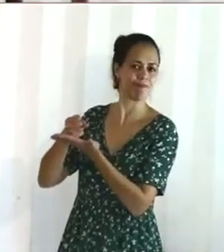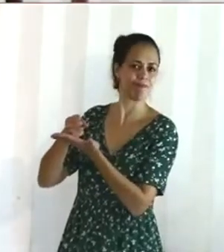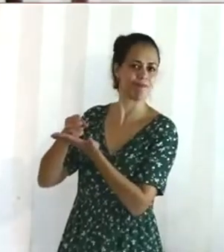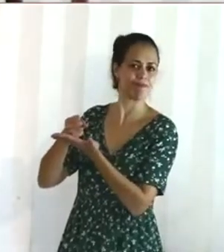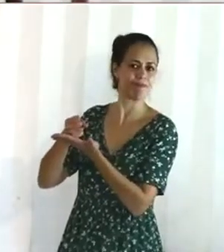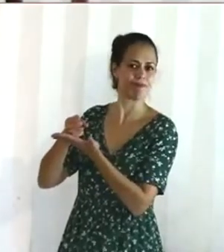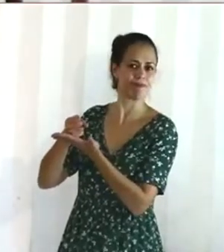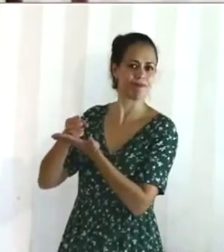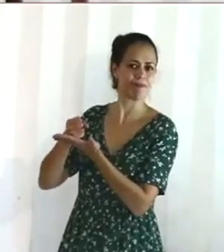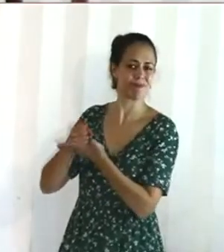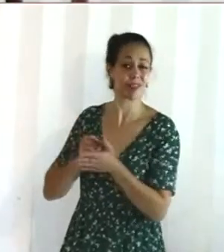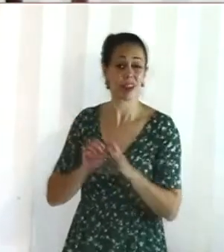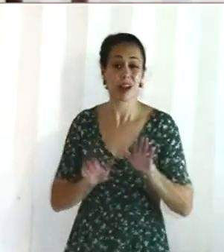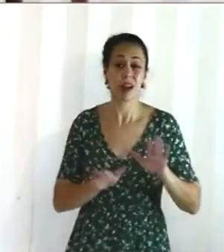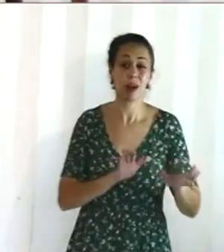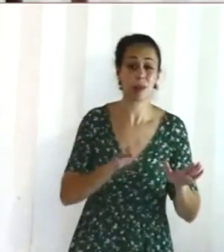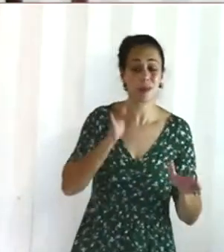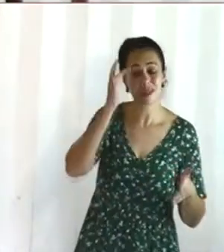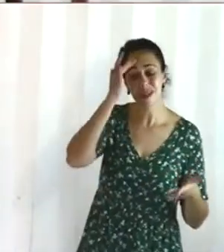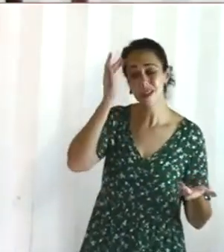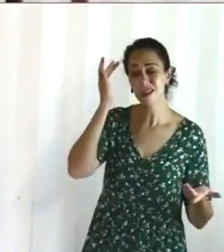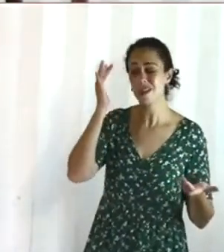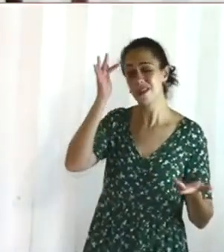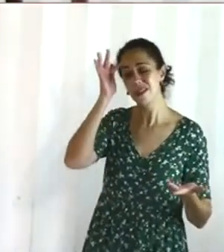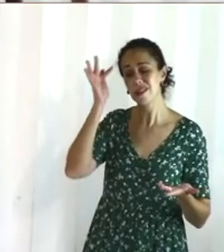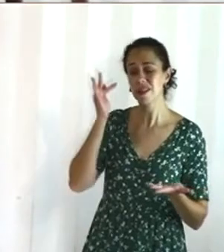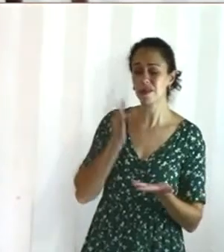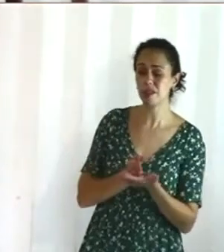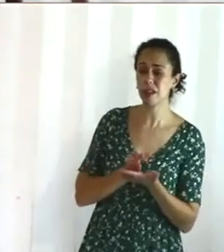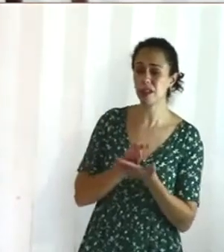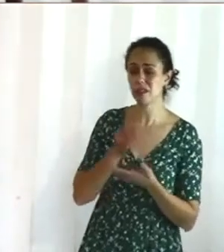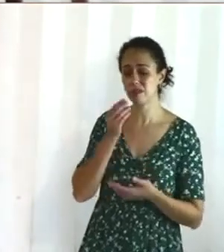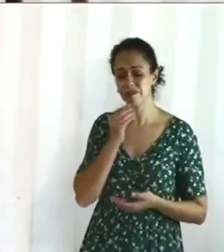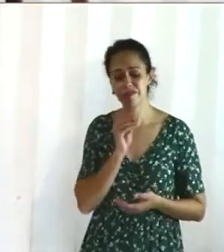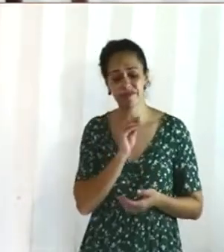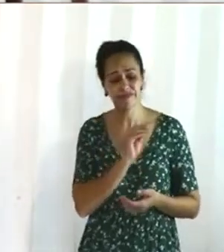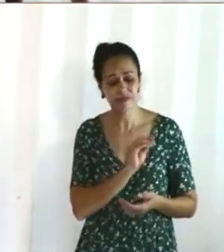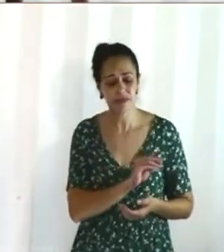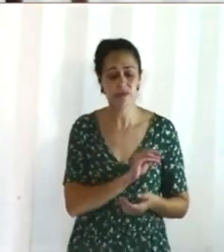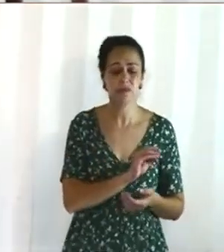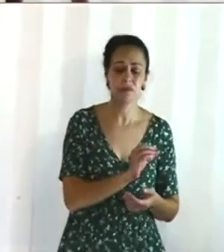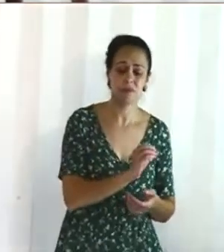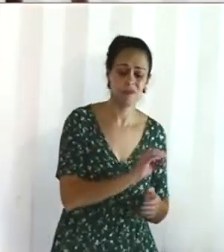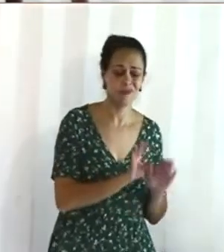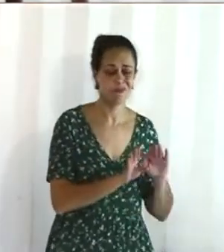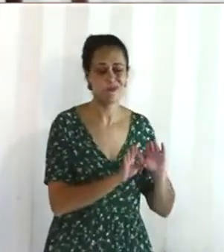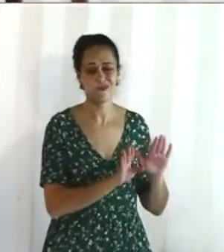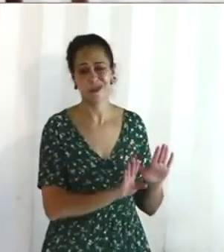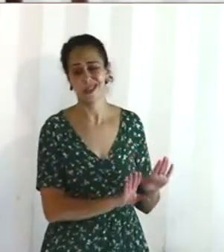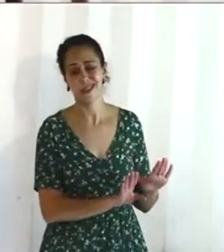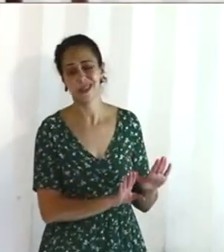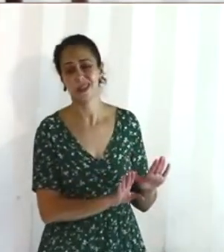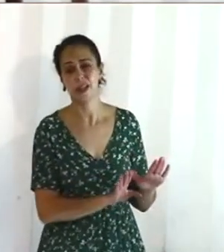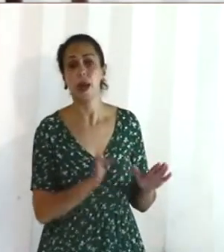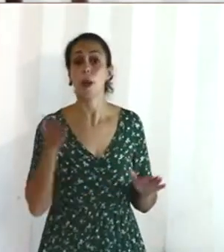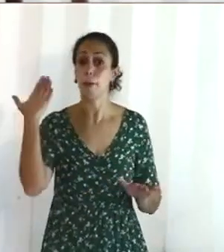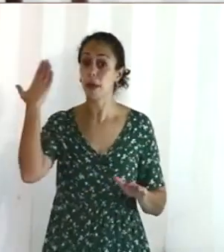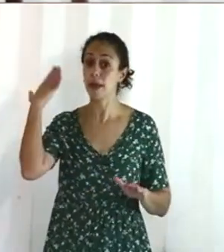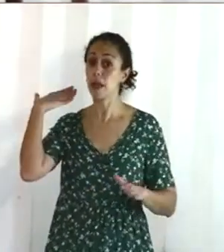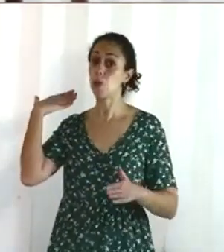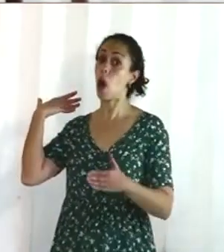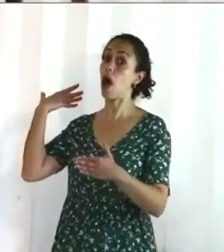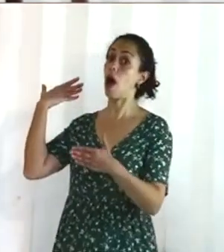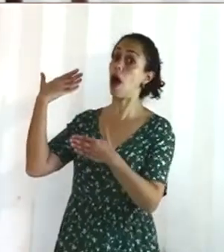em que muitos estavam abandonando a fé, não é diferente dos nossos dias. Muitos estão